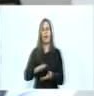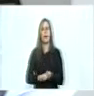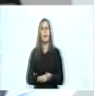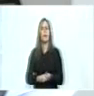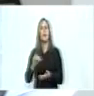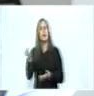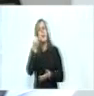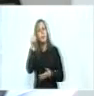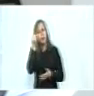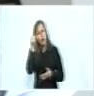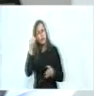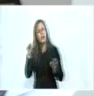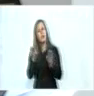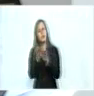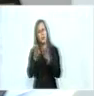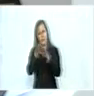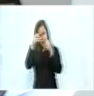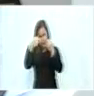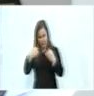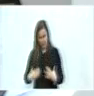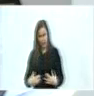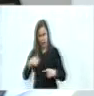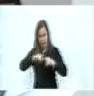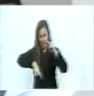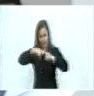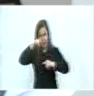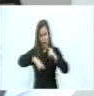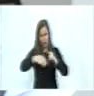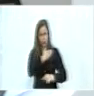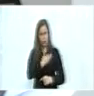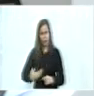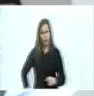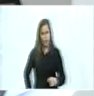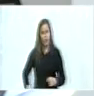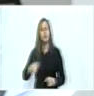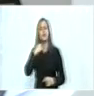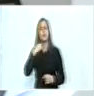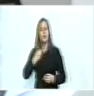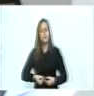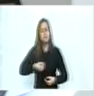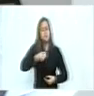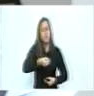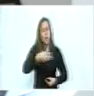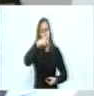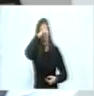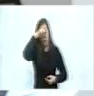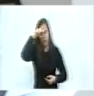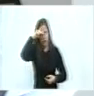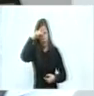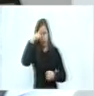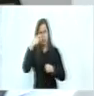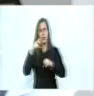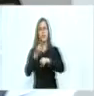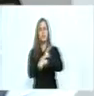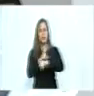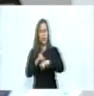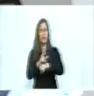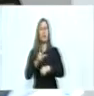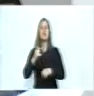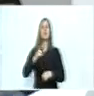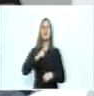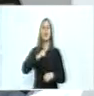Importante frisar que a cessão desses materiais pelo governo de Minas à Prefeitura de Viçosa tiveram importante